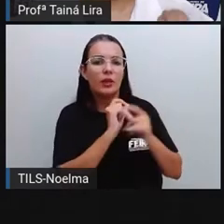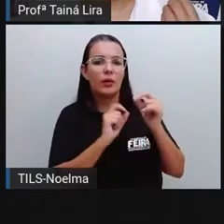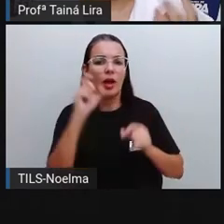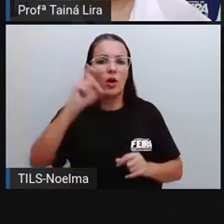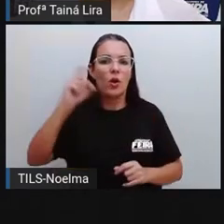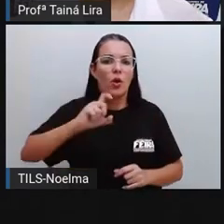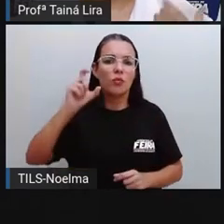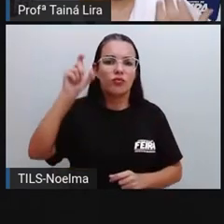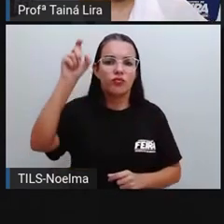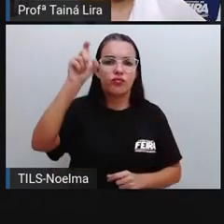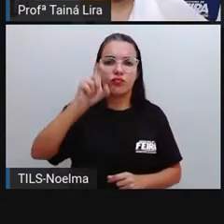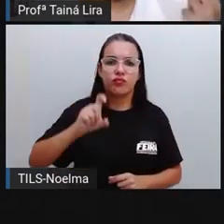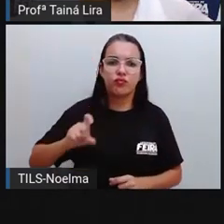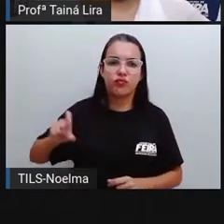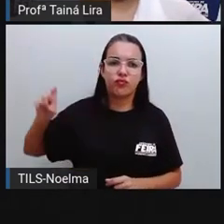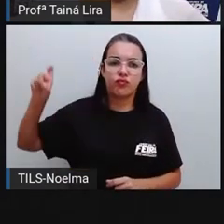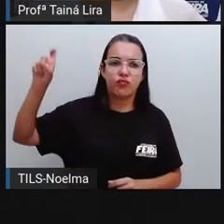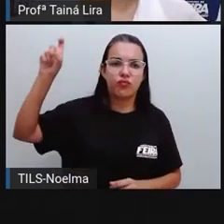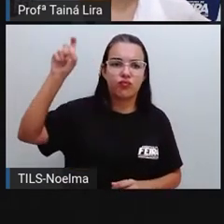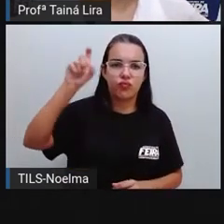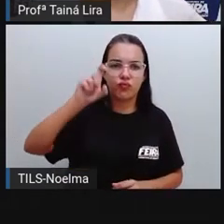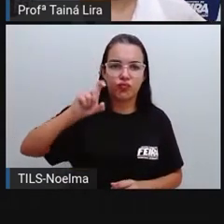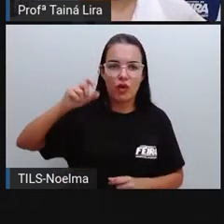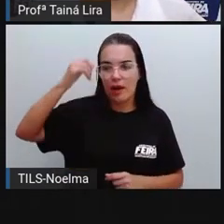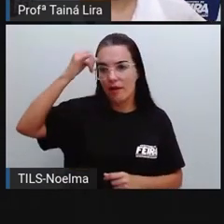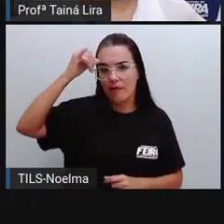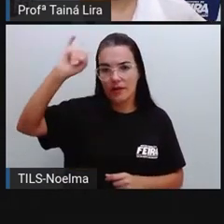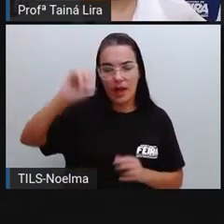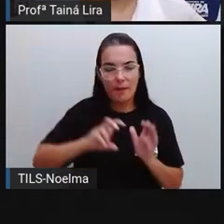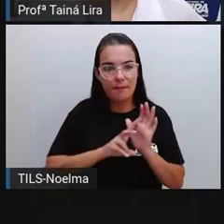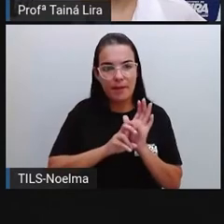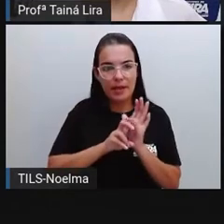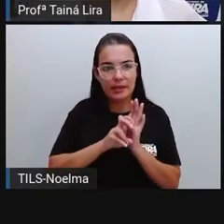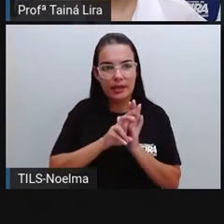um antibactericida, tá?